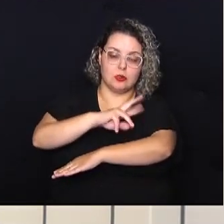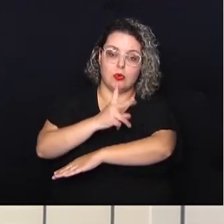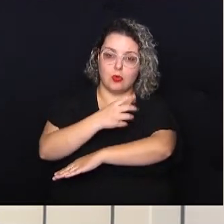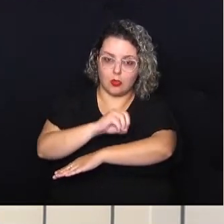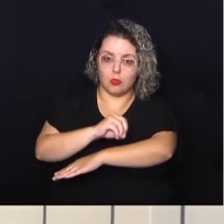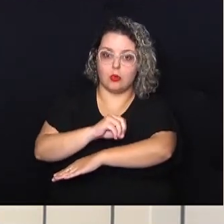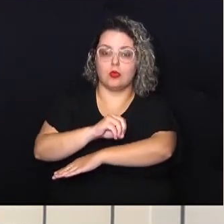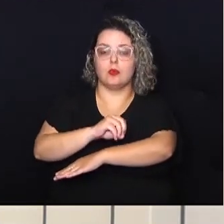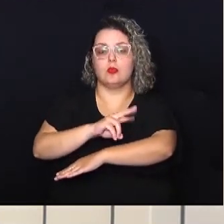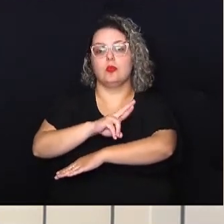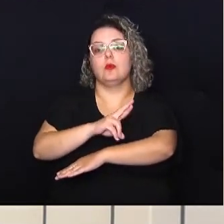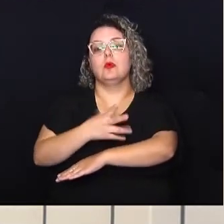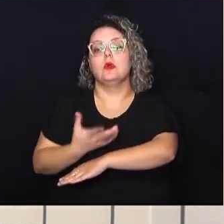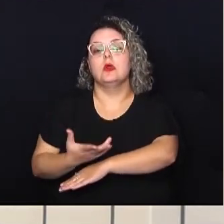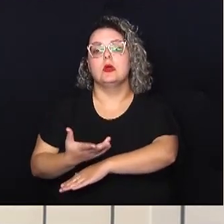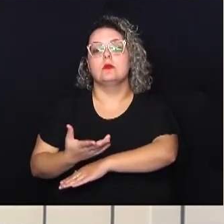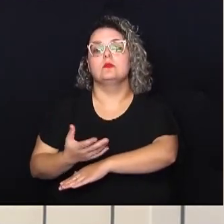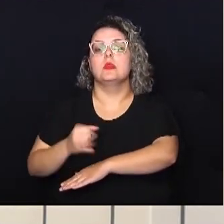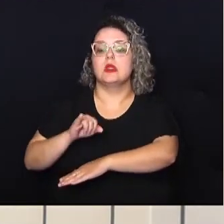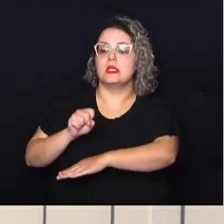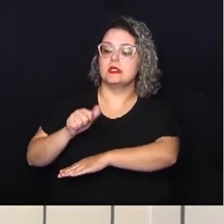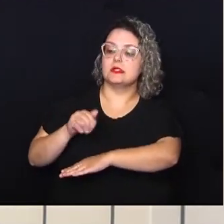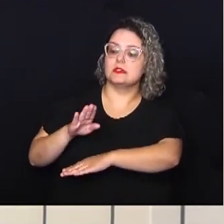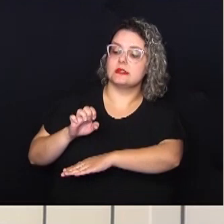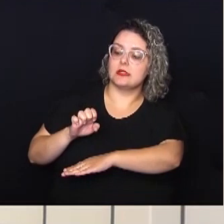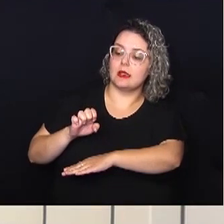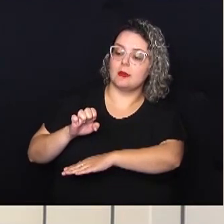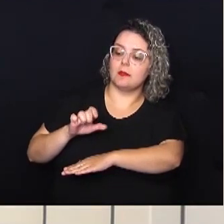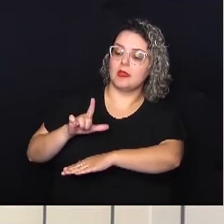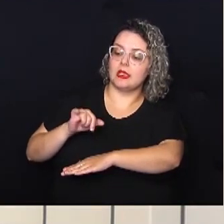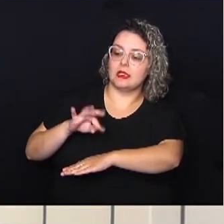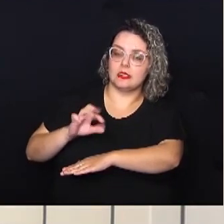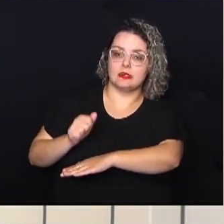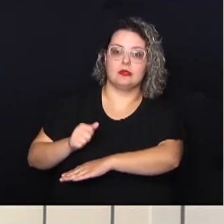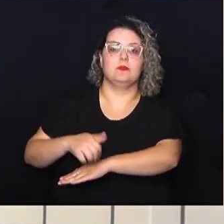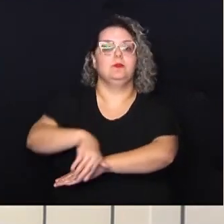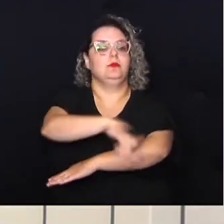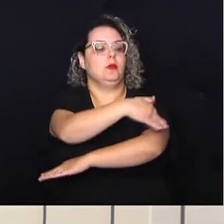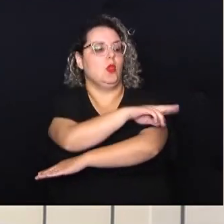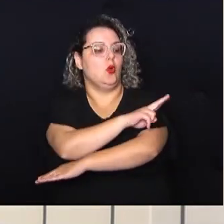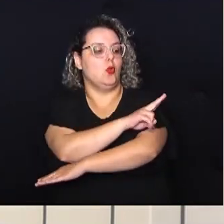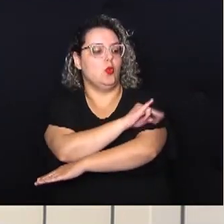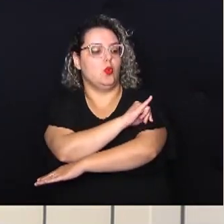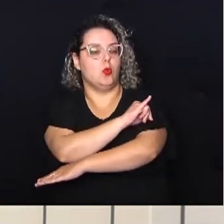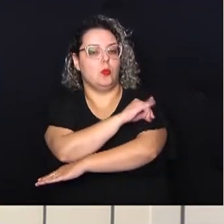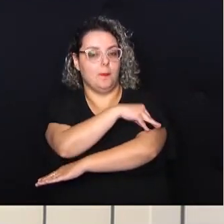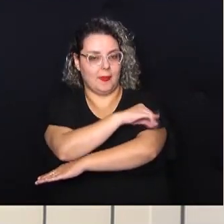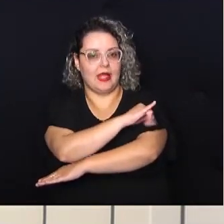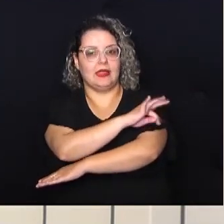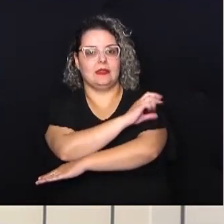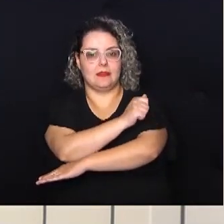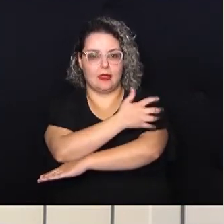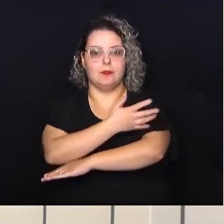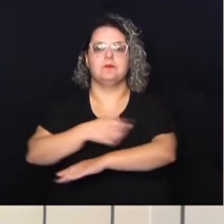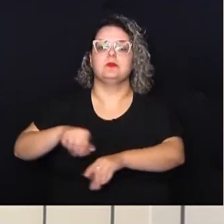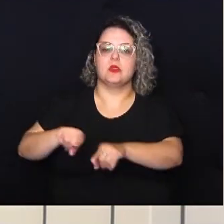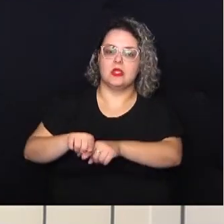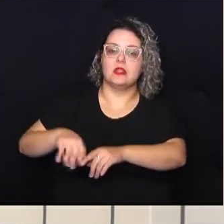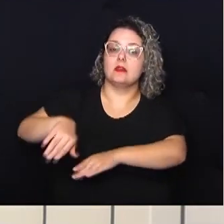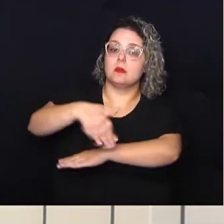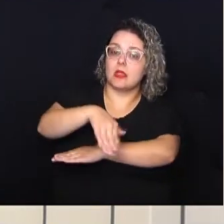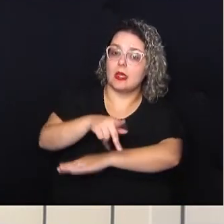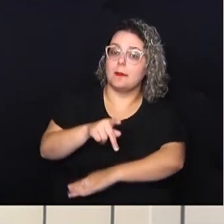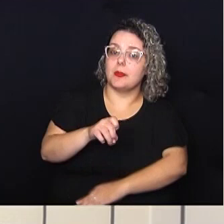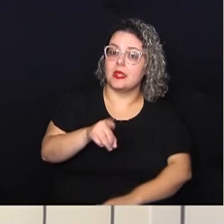no trecho entre a Avenida Isabelita Vieira e a Rua Humaitá. além também da rua José Pedroso, que vai